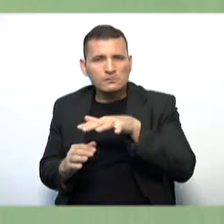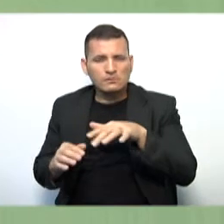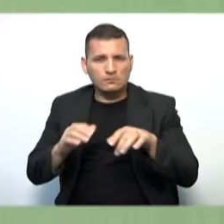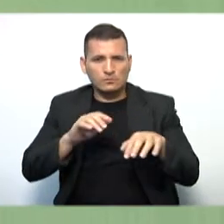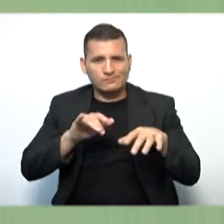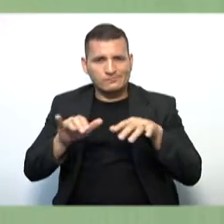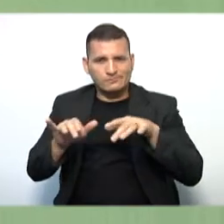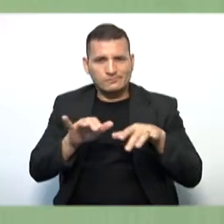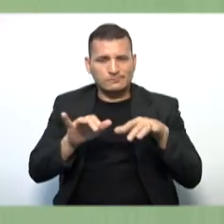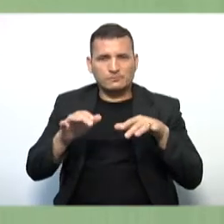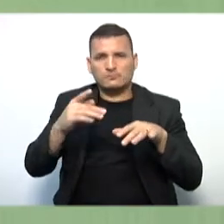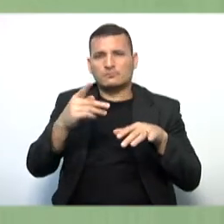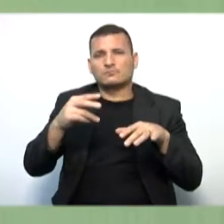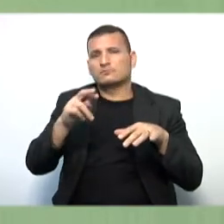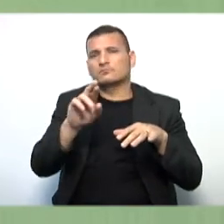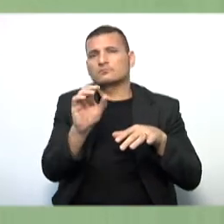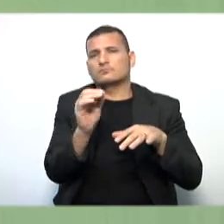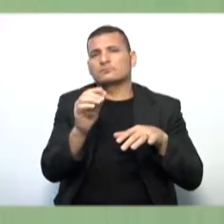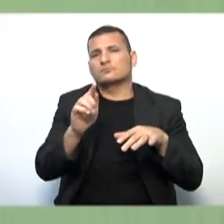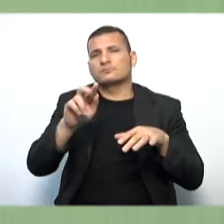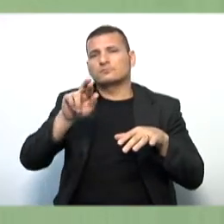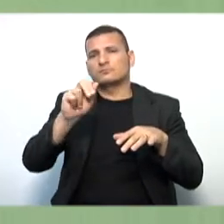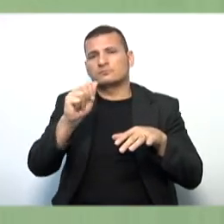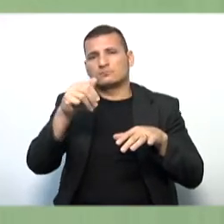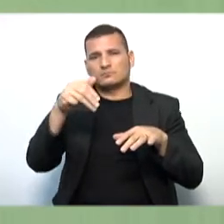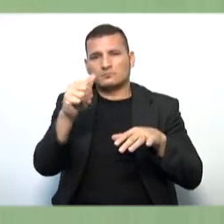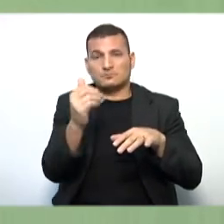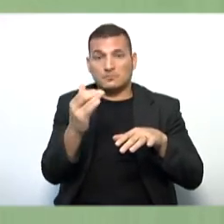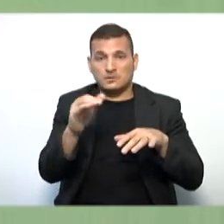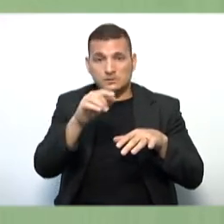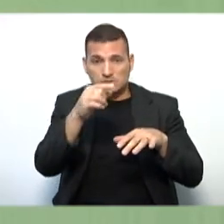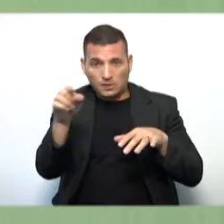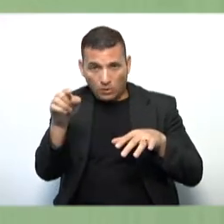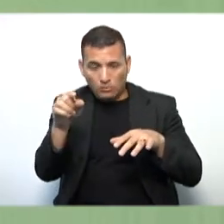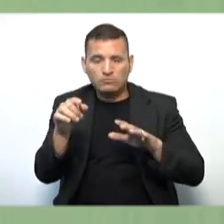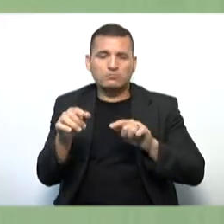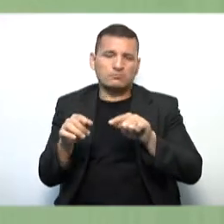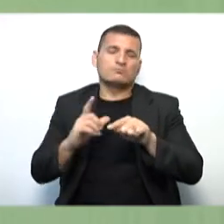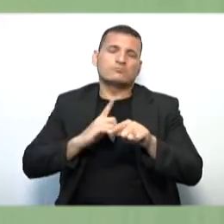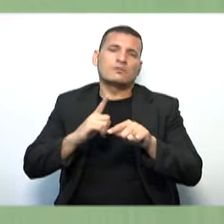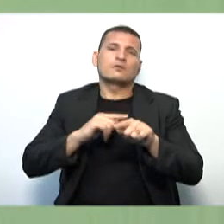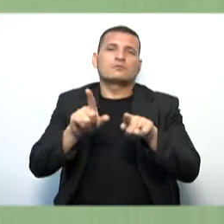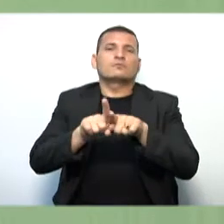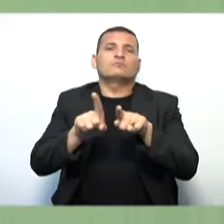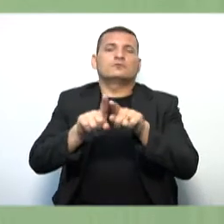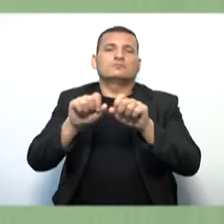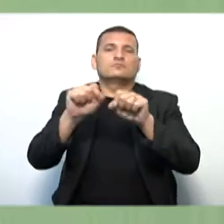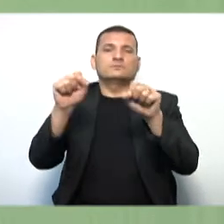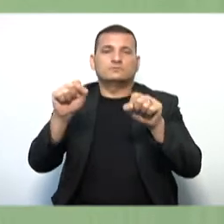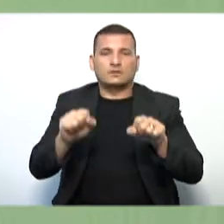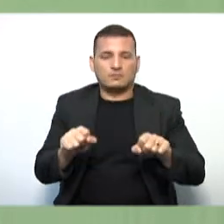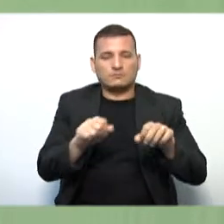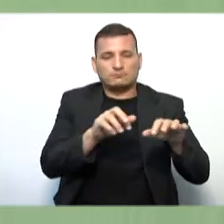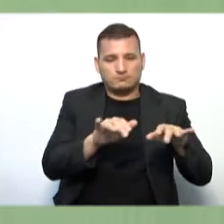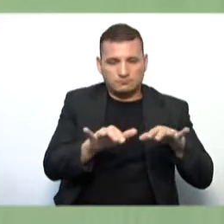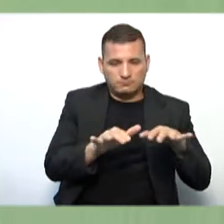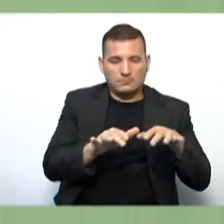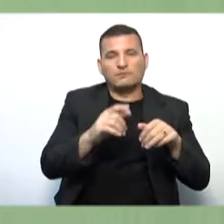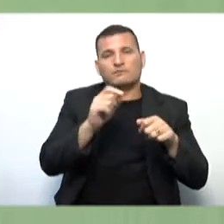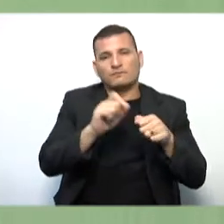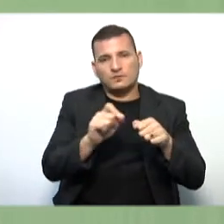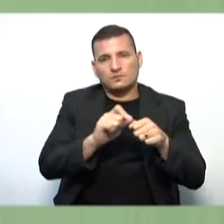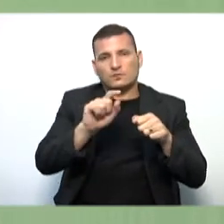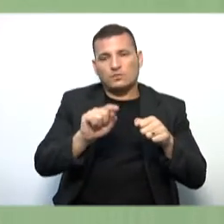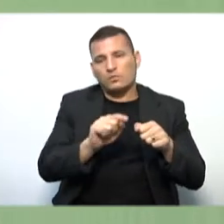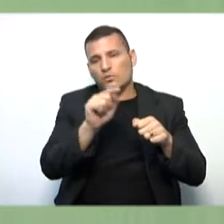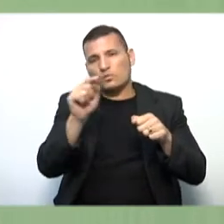os nossos softwares de programação, que são aqueles programas para fazer programas. A gente traz como